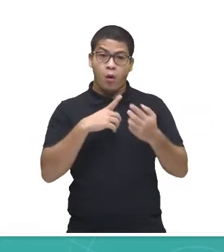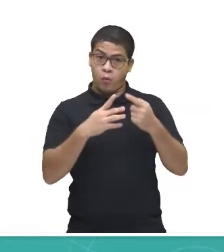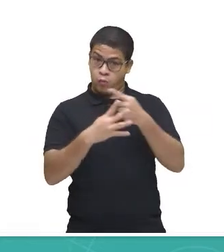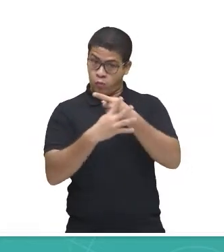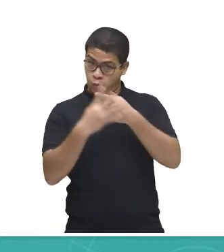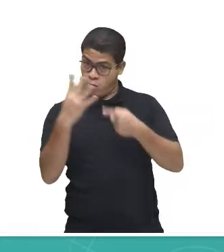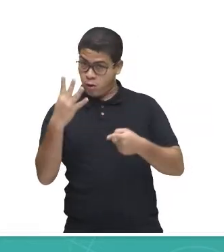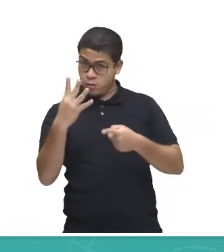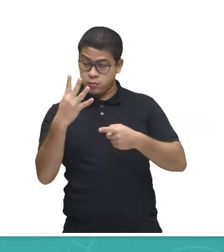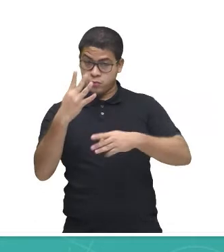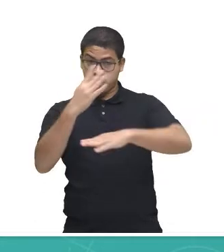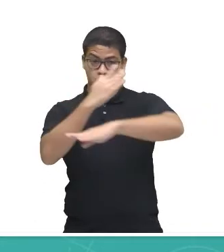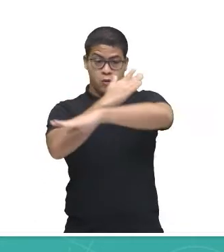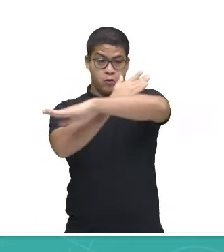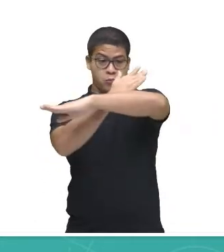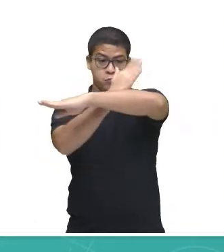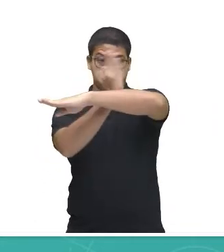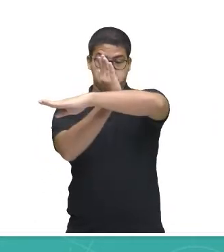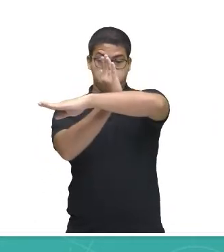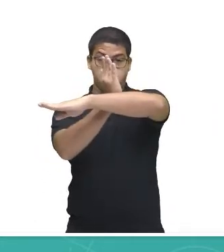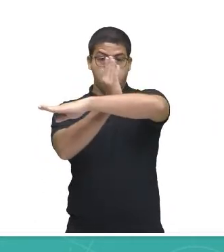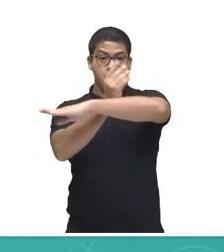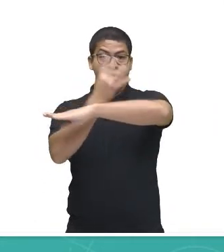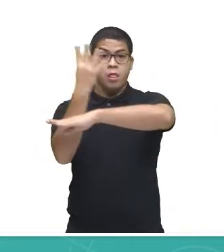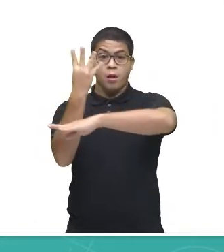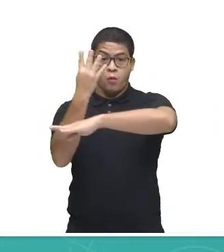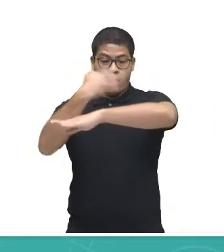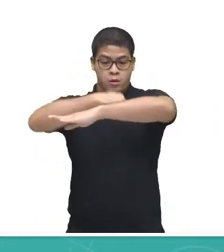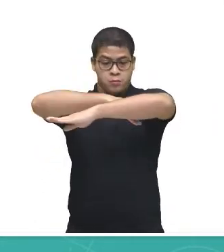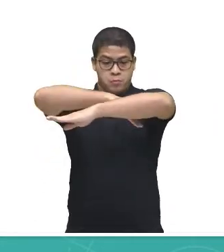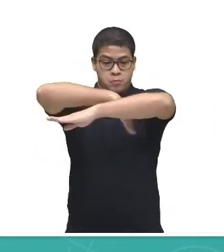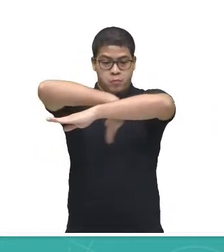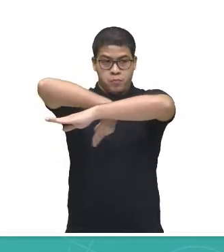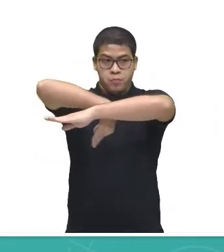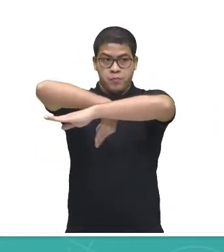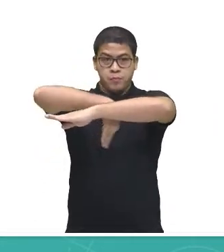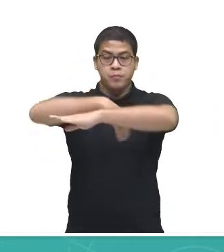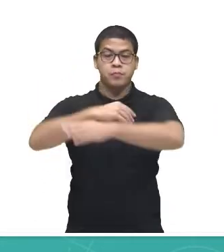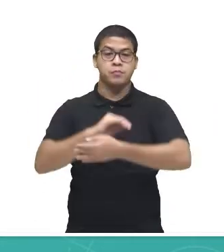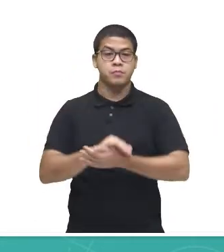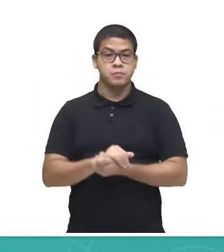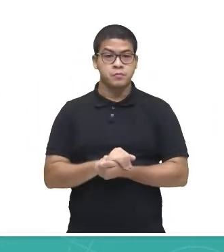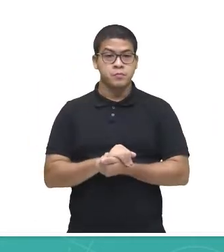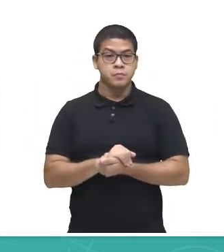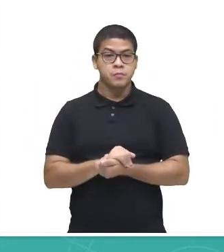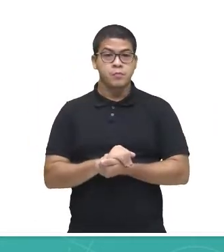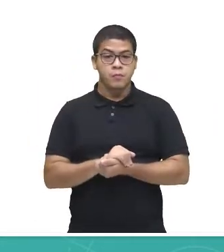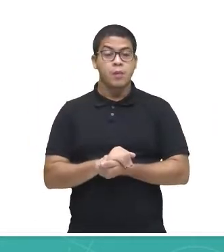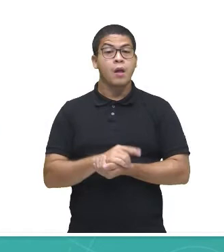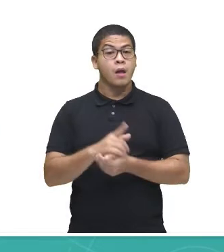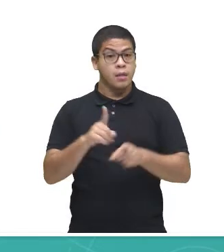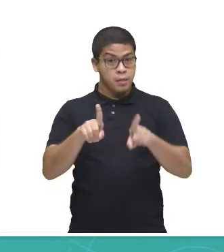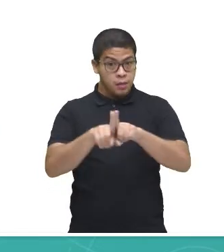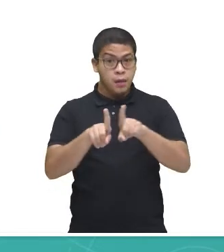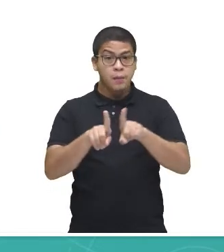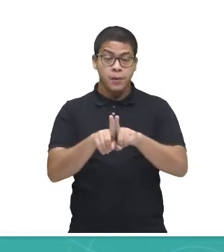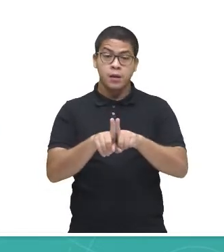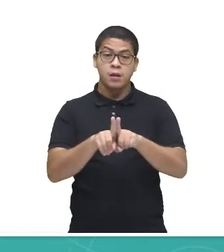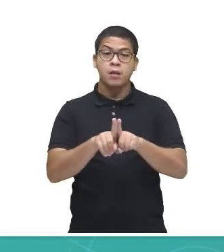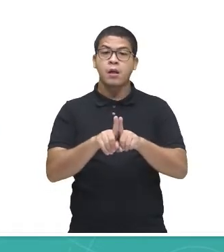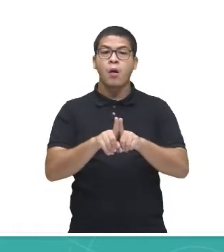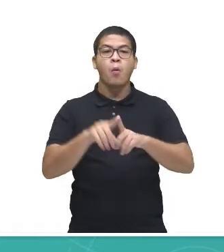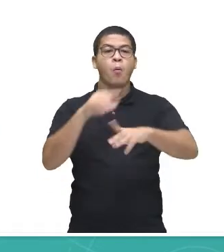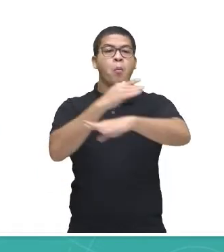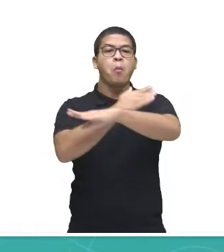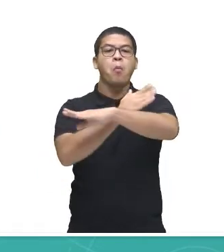gente também tem uma classificação bem importante, que é a chamada ângulos colaterais. Quando a